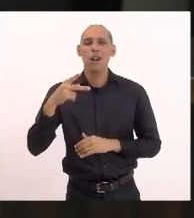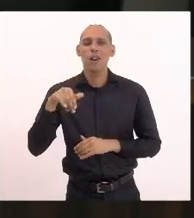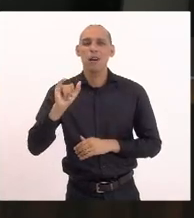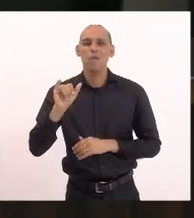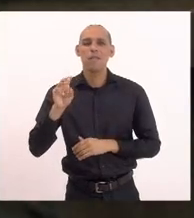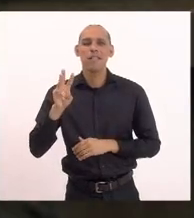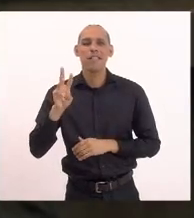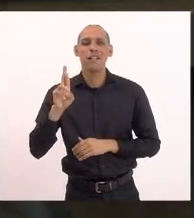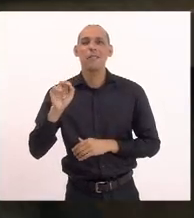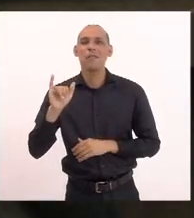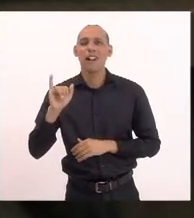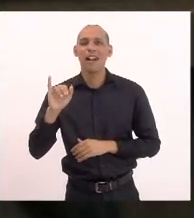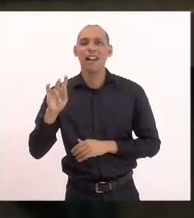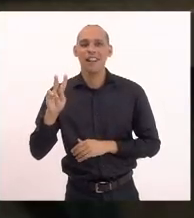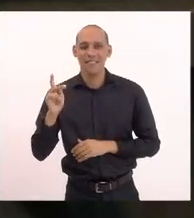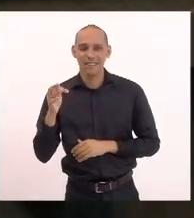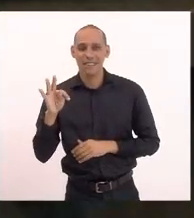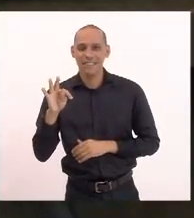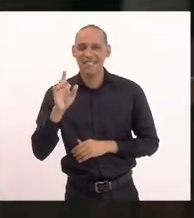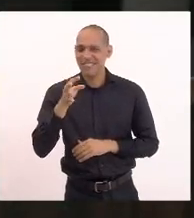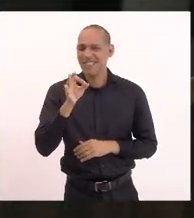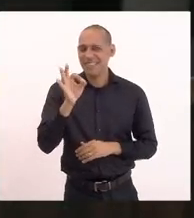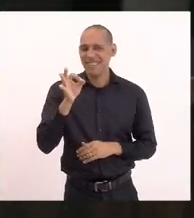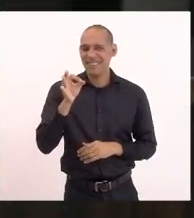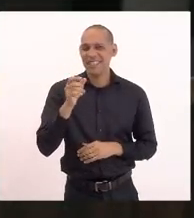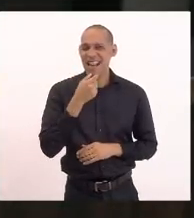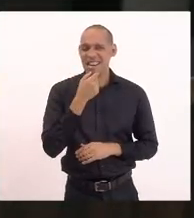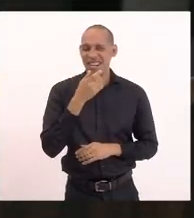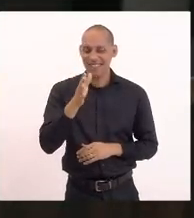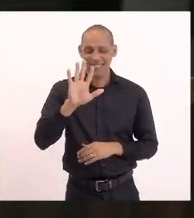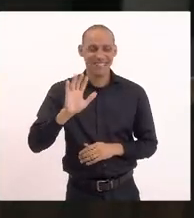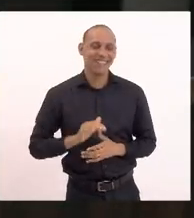Ghost? Ghost? É isso aí, esse inglês aí mesmo.